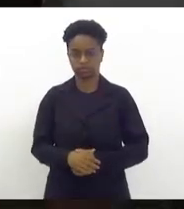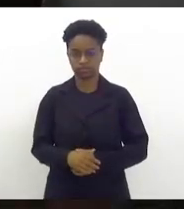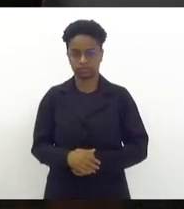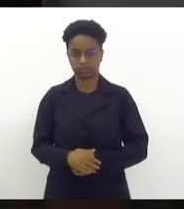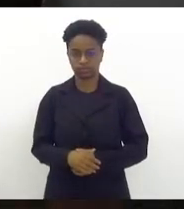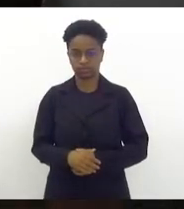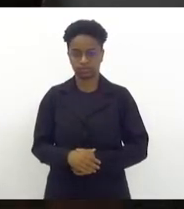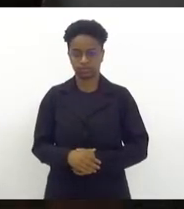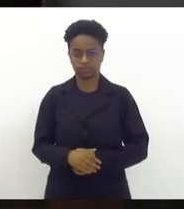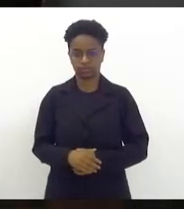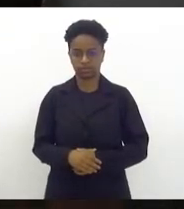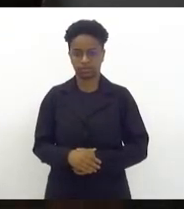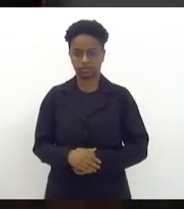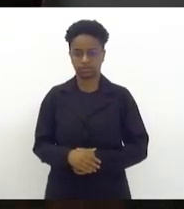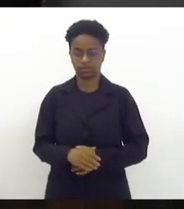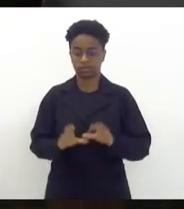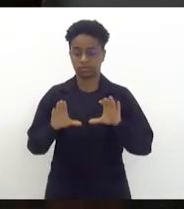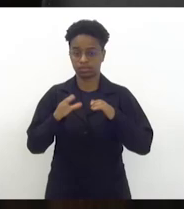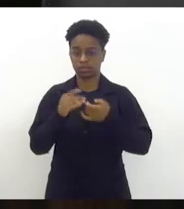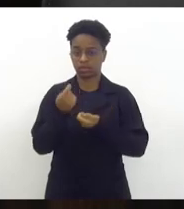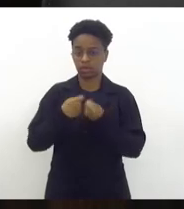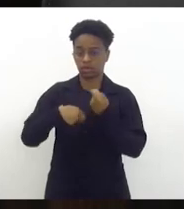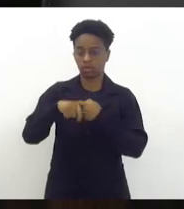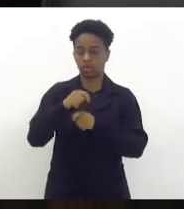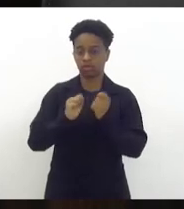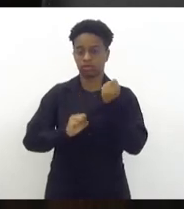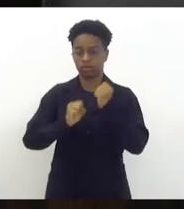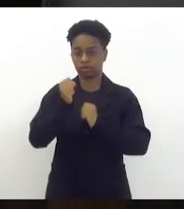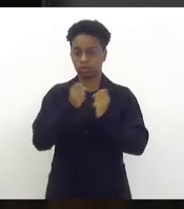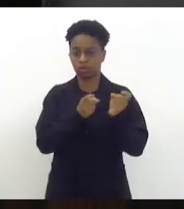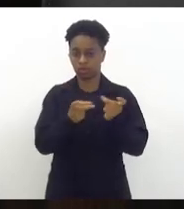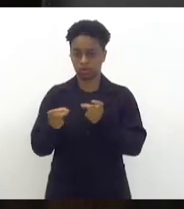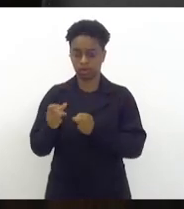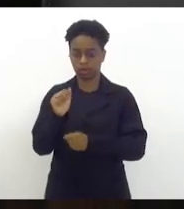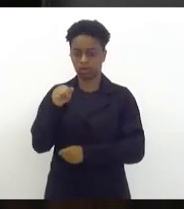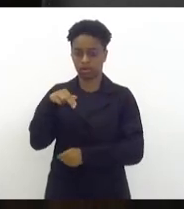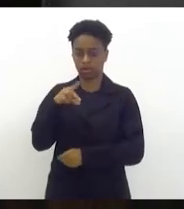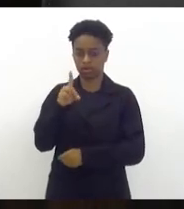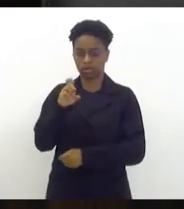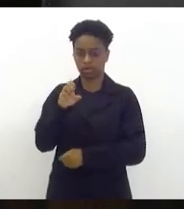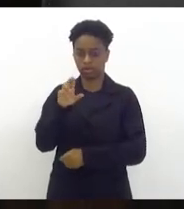Pela Comissão de Economia, Indústria e Comércio, Anderson Moraes.